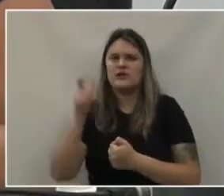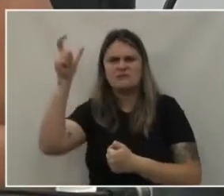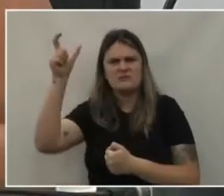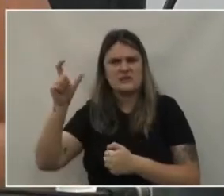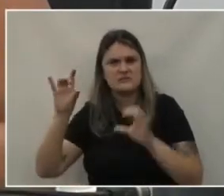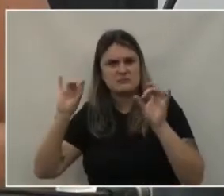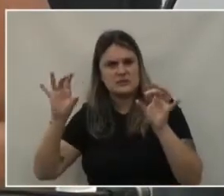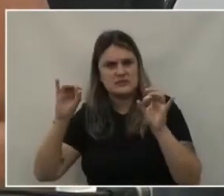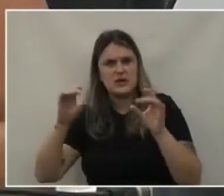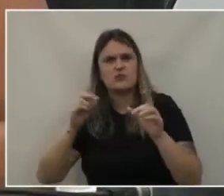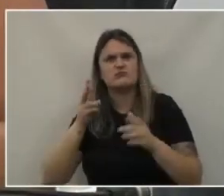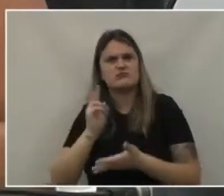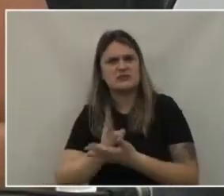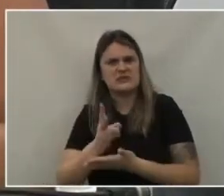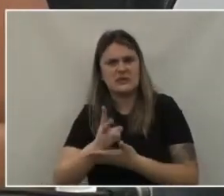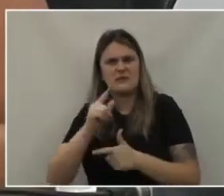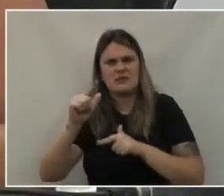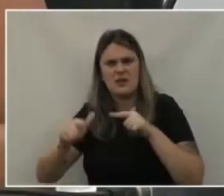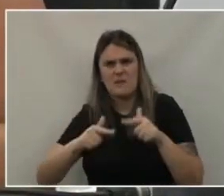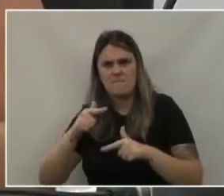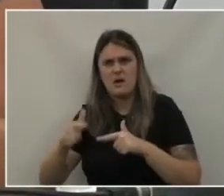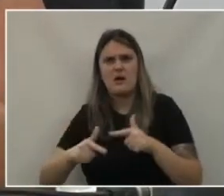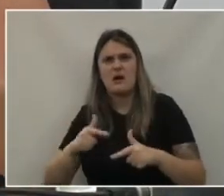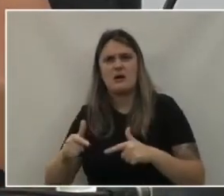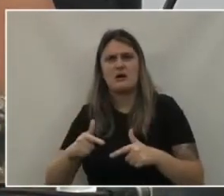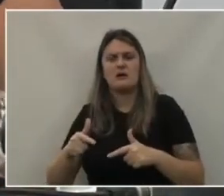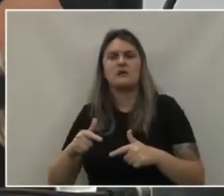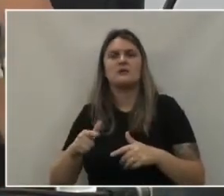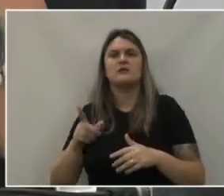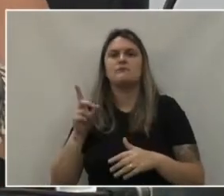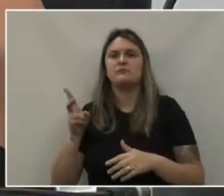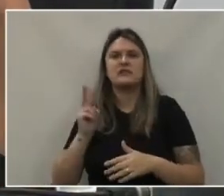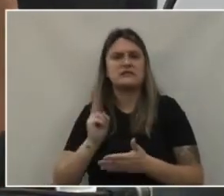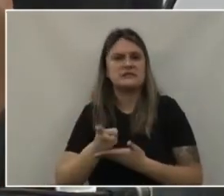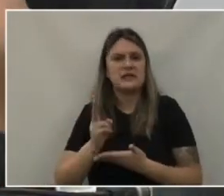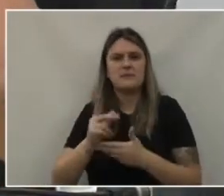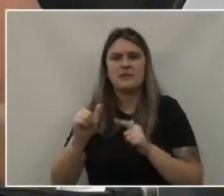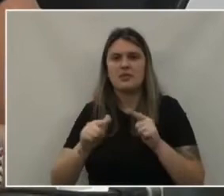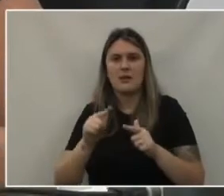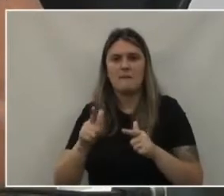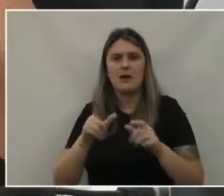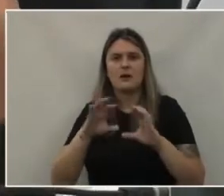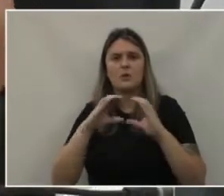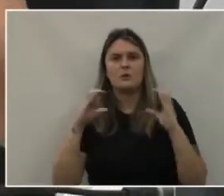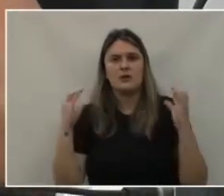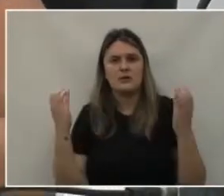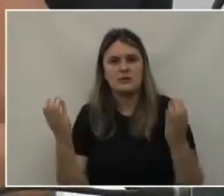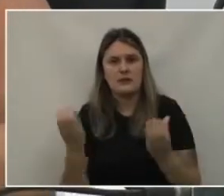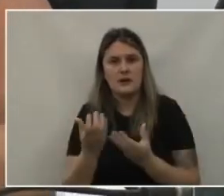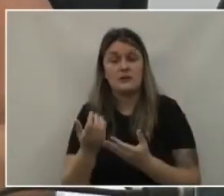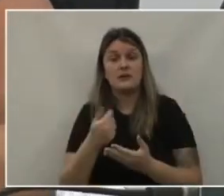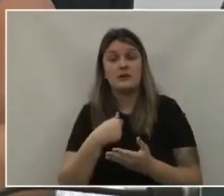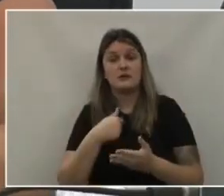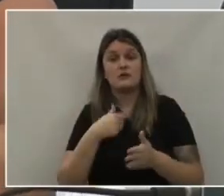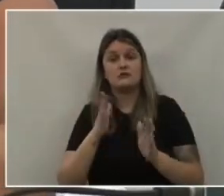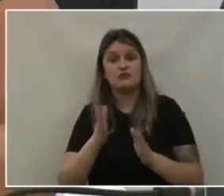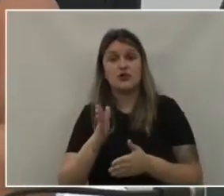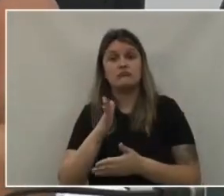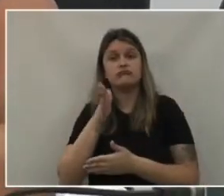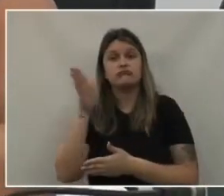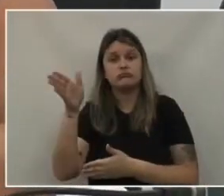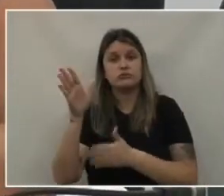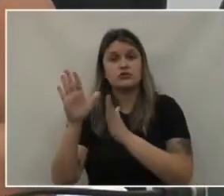grandiosidade, que sempre é totalmente disponível para ações dentro das comunidades. Já estive na